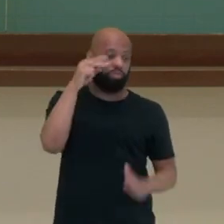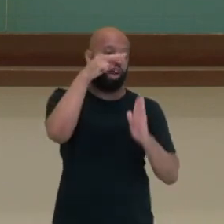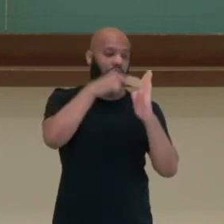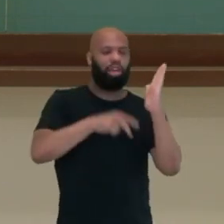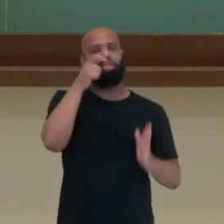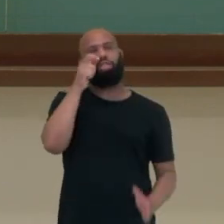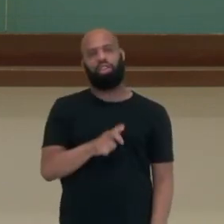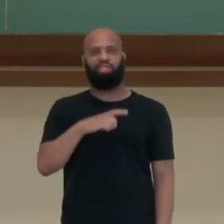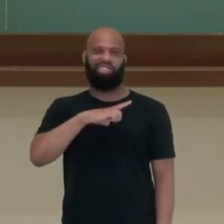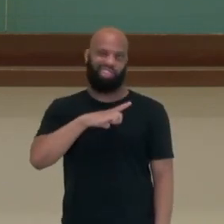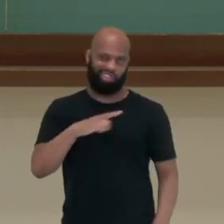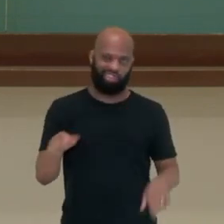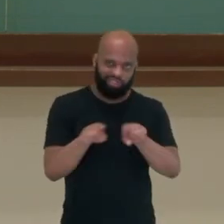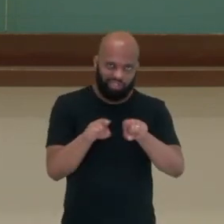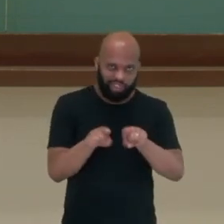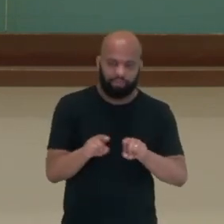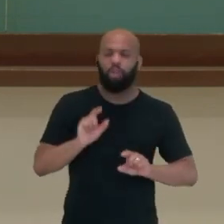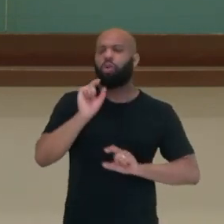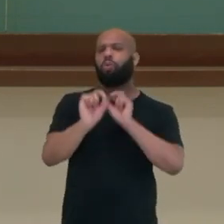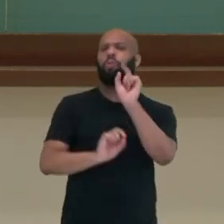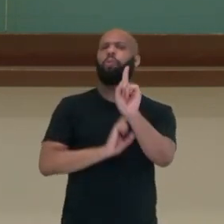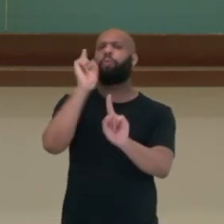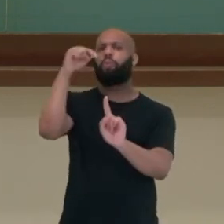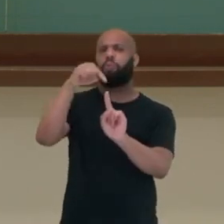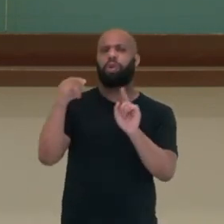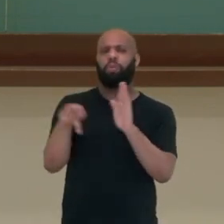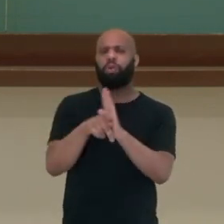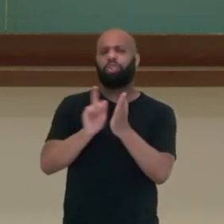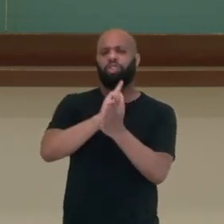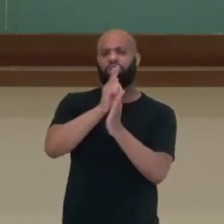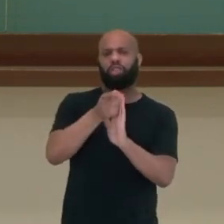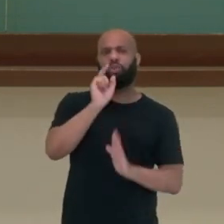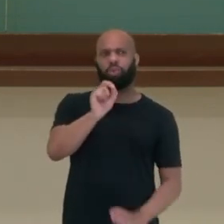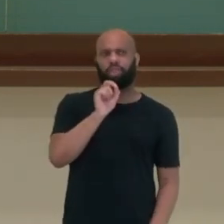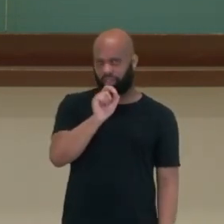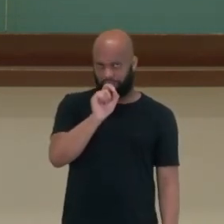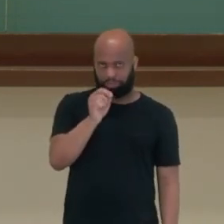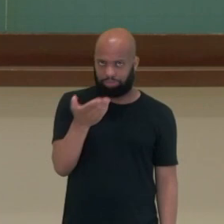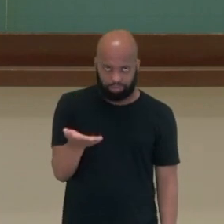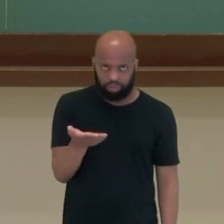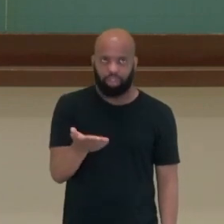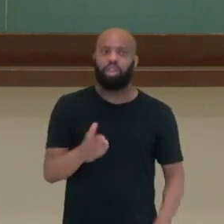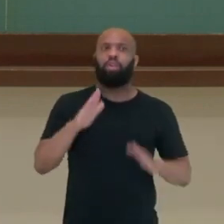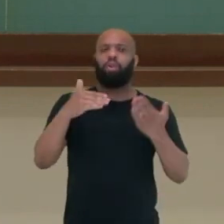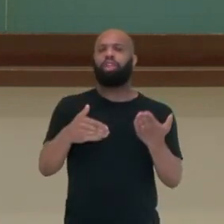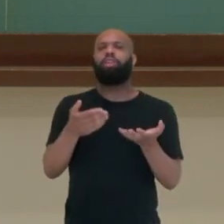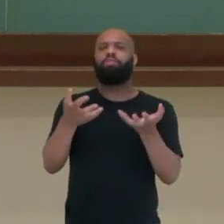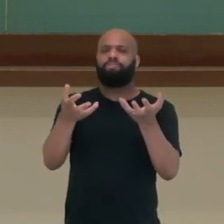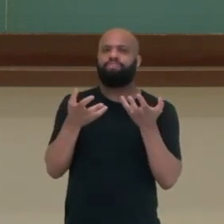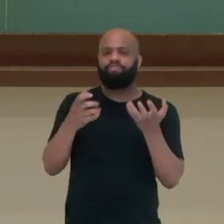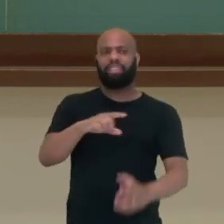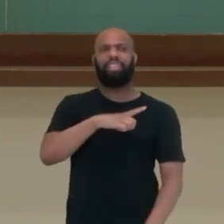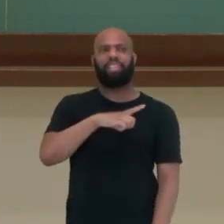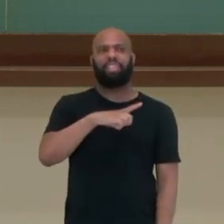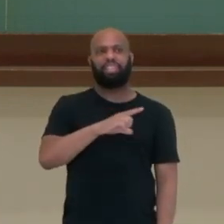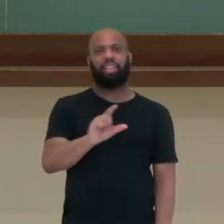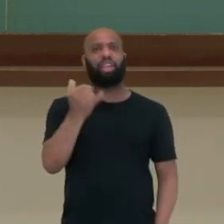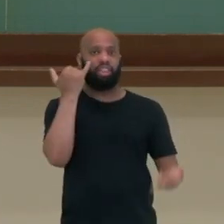público jovem. Qual é o objetivo desse gênero? Para que serve uma entrevista, então? É extrair